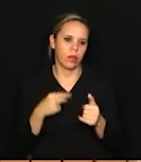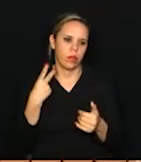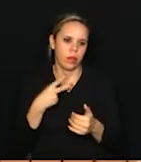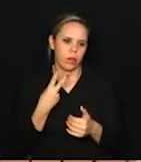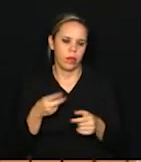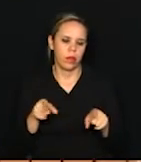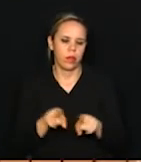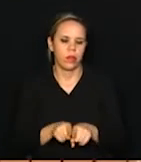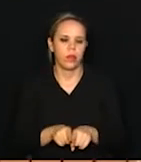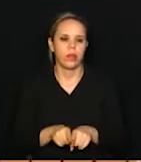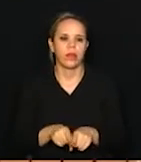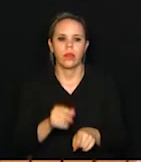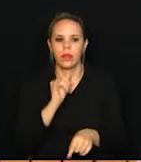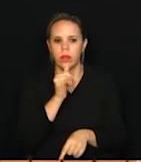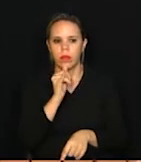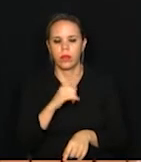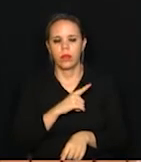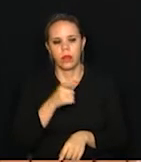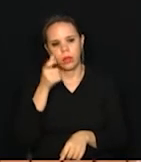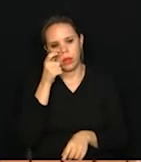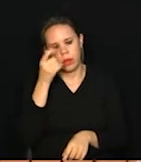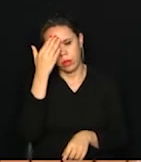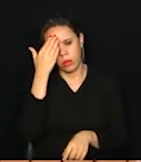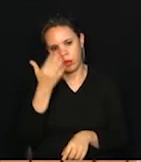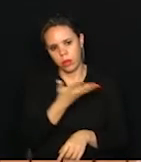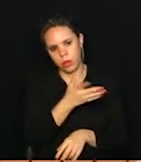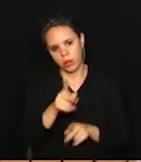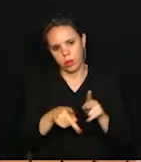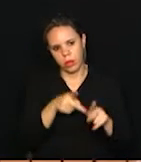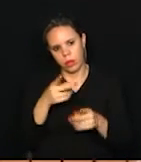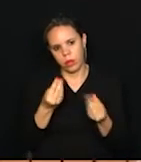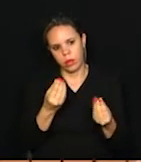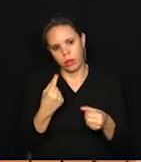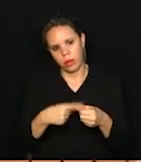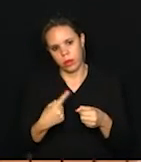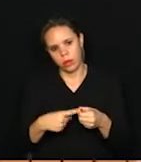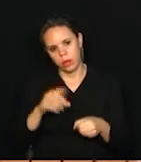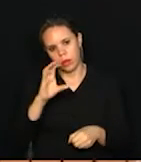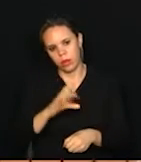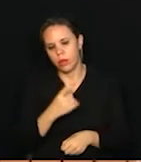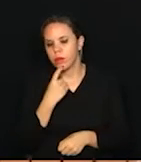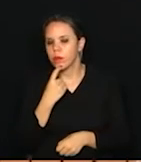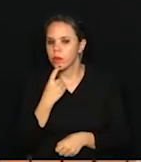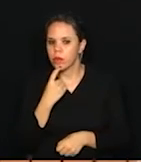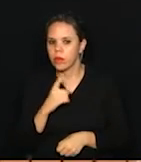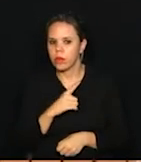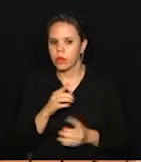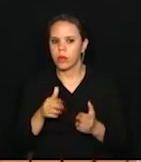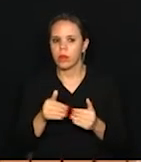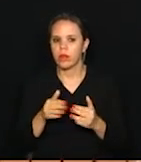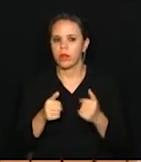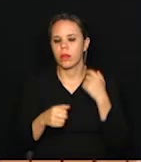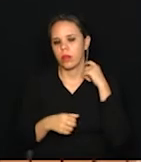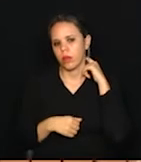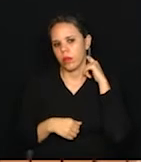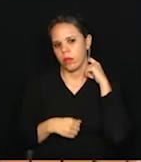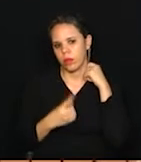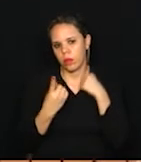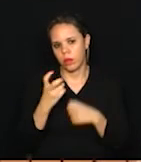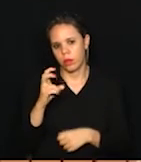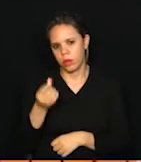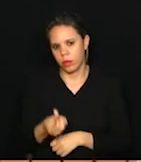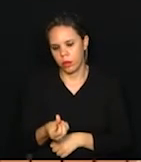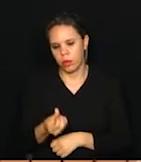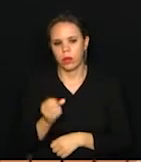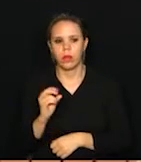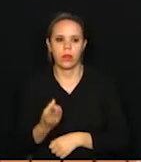também eu tenho visto o agradecimento de relatos de munícipes, cidadãos de Campinas, que têm solicitado via 156, ou mesmo